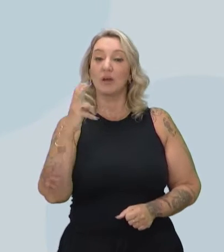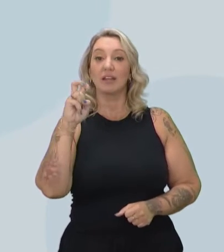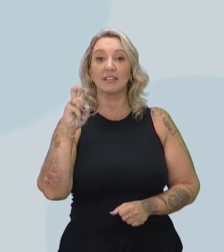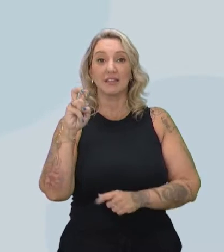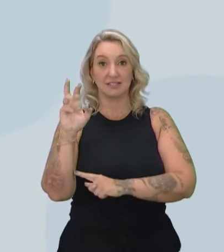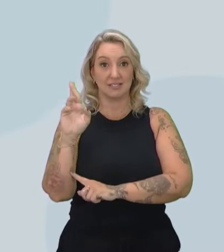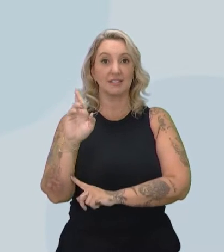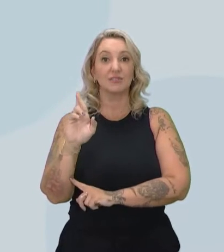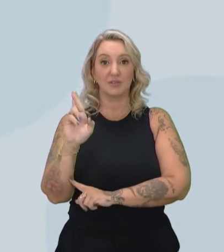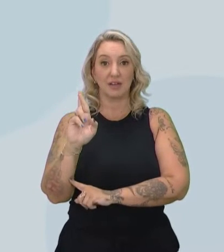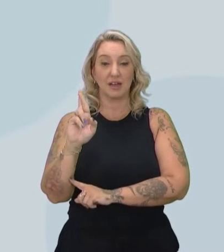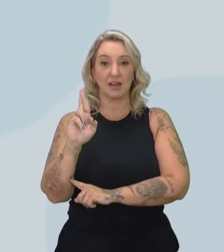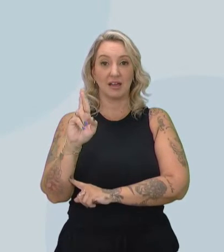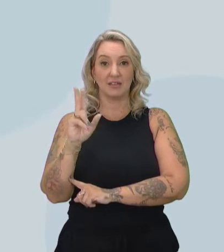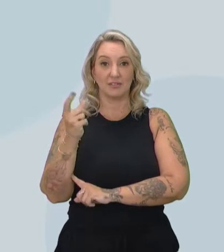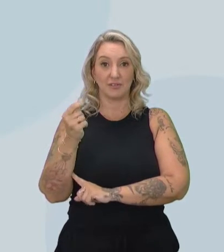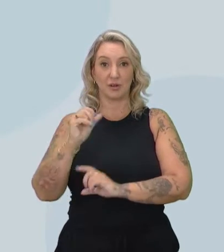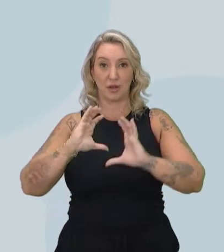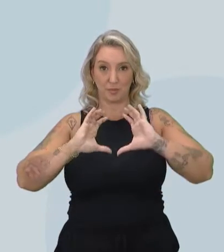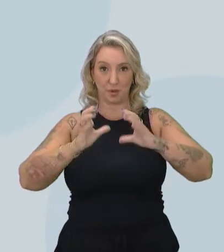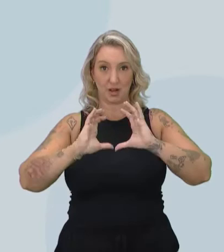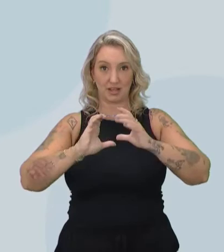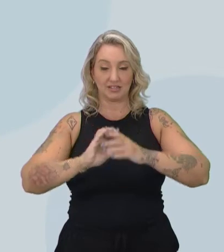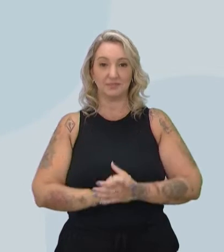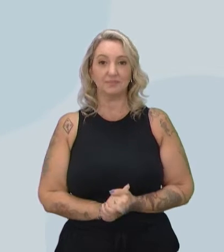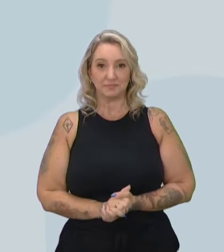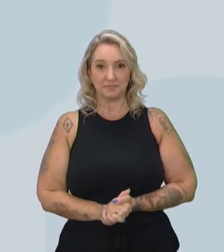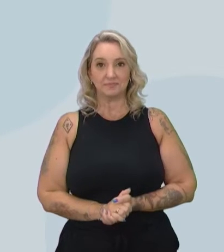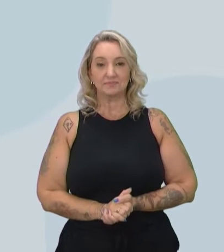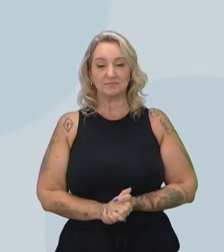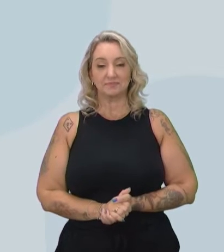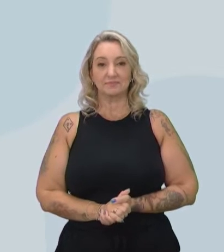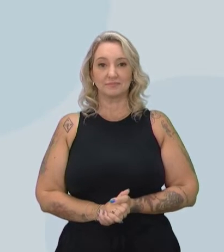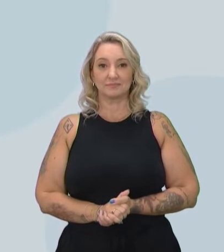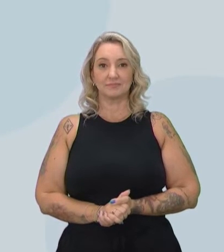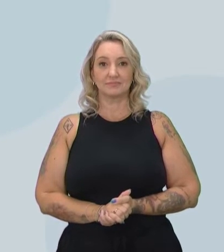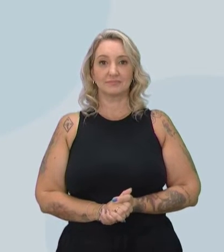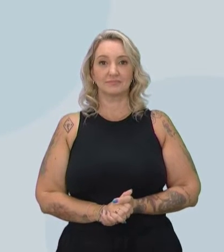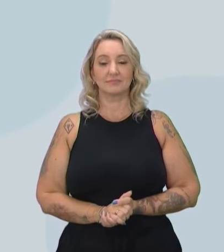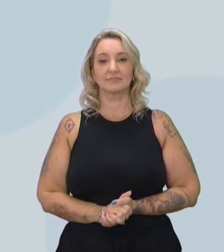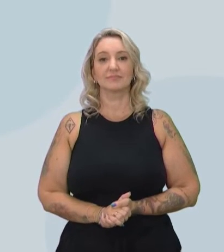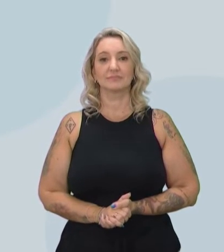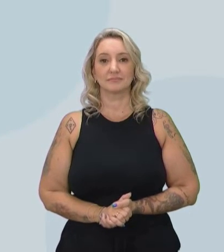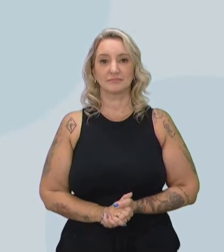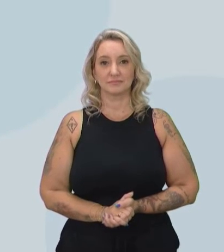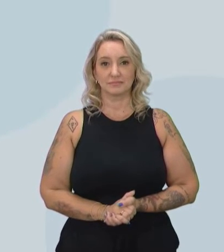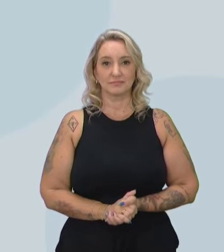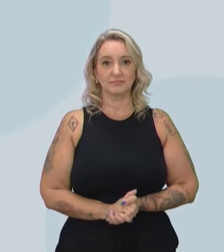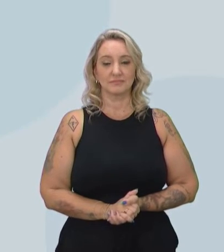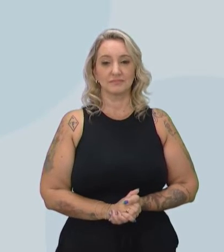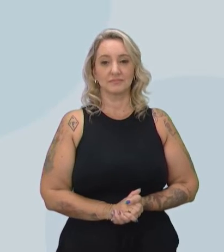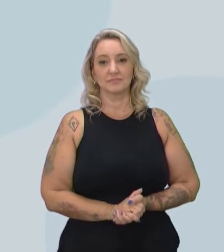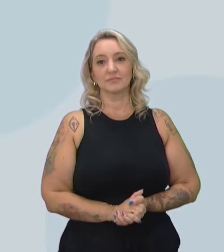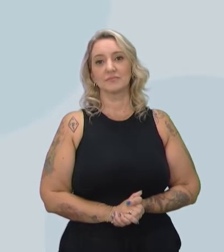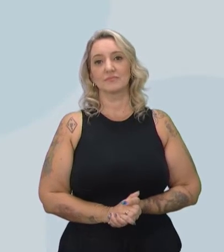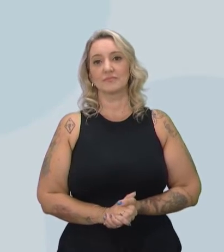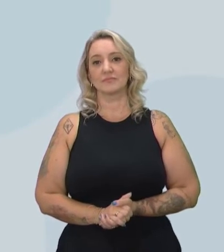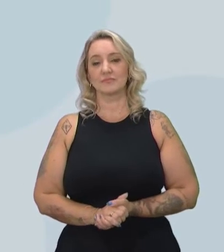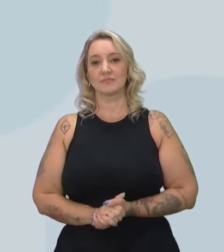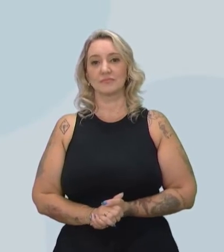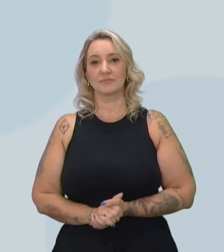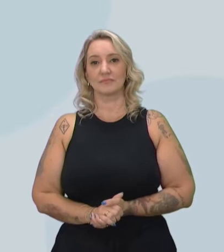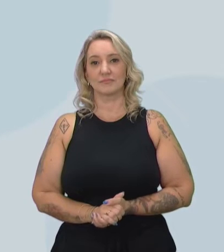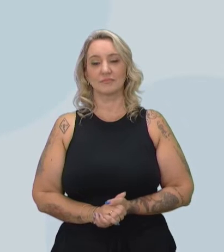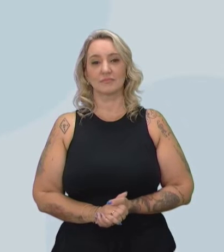reais, R$45. E o valor da bola, né, com o desconto, será de